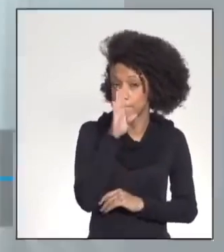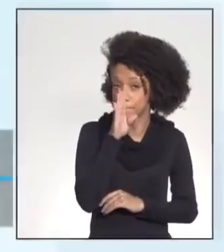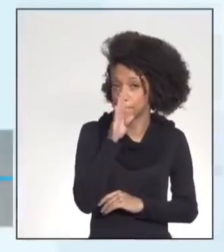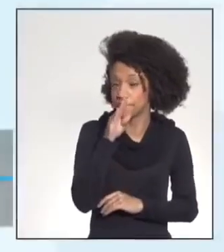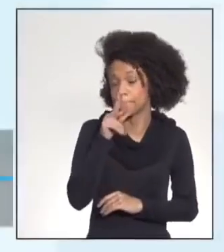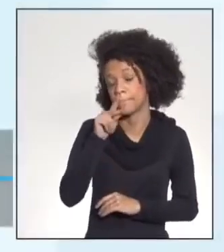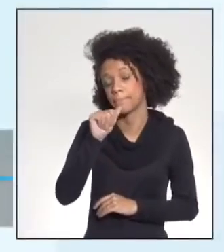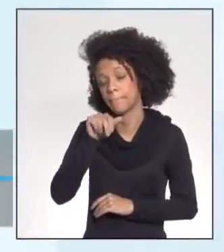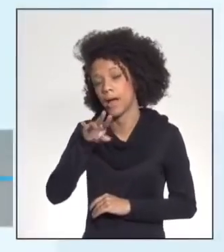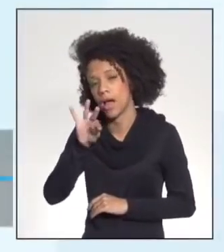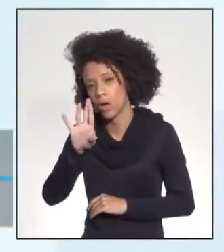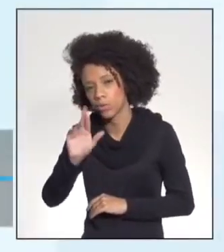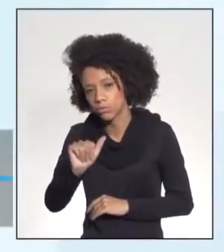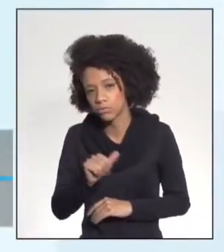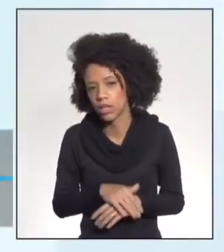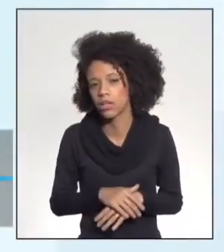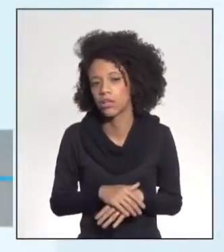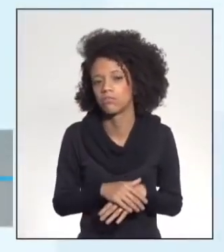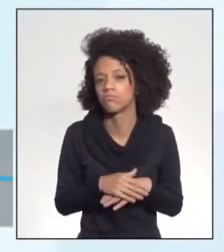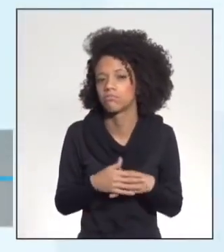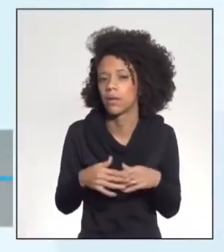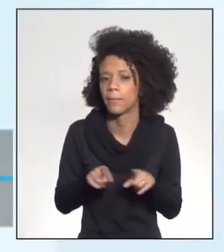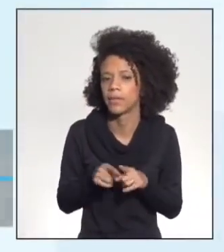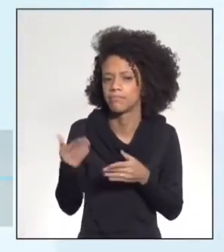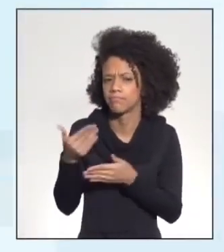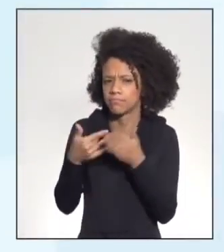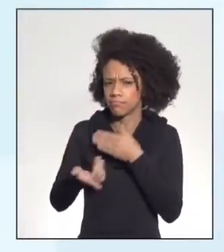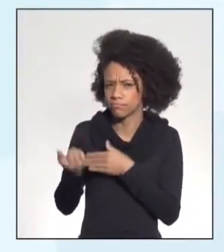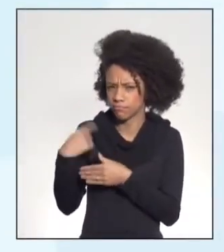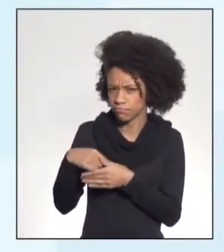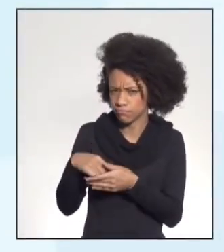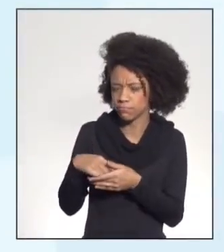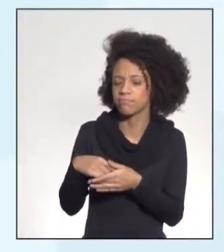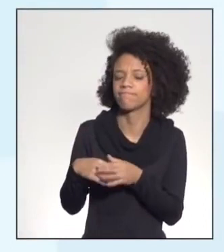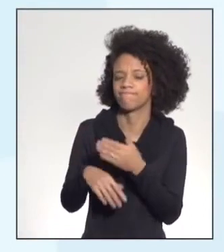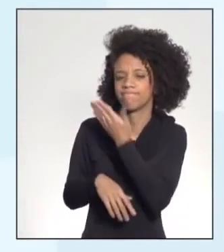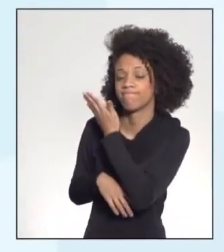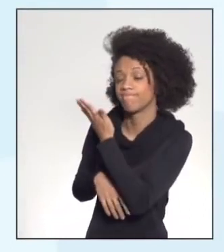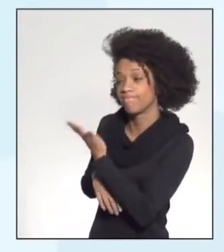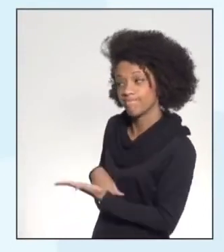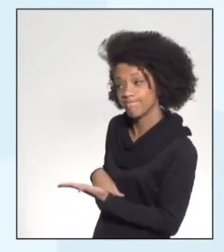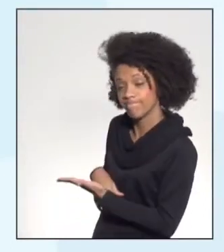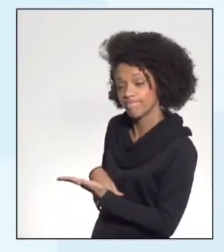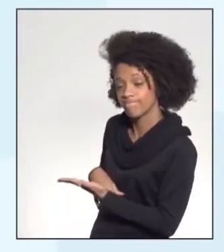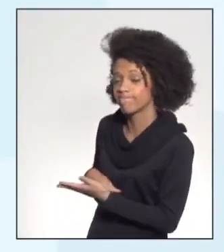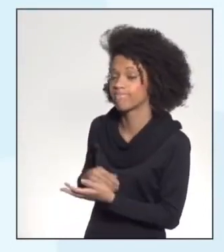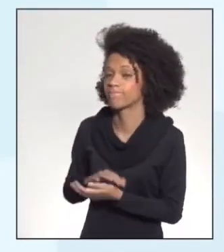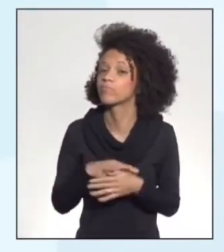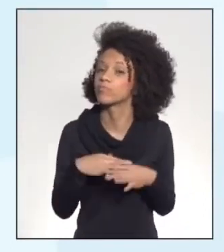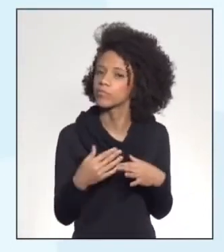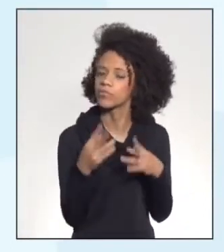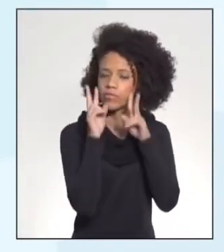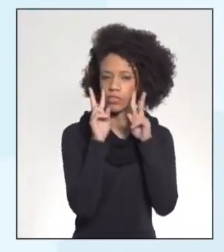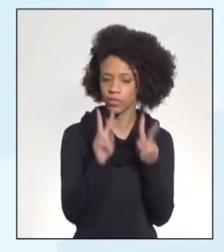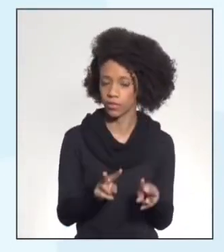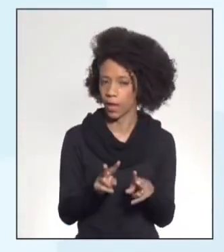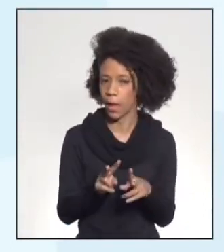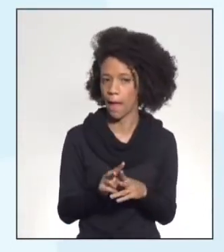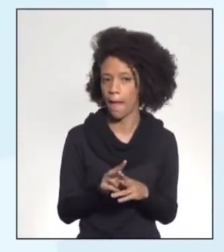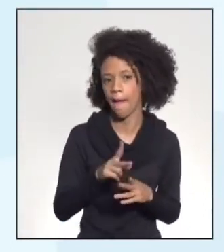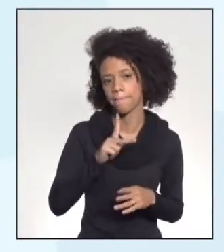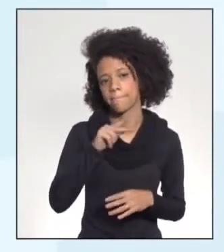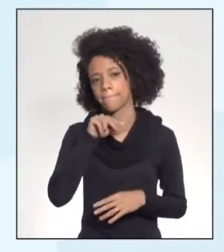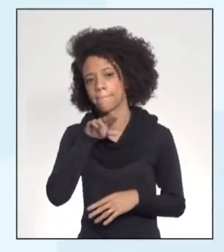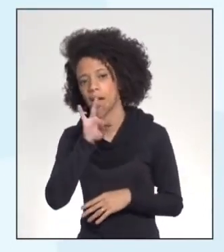linhas. Pode voltar lá no desenho, por favor? Obrigada. Então, a gente observa a pauta, que são as